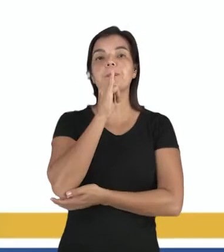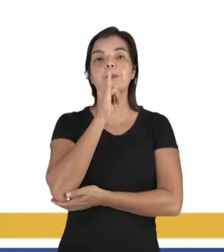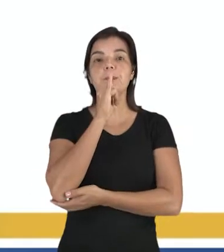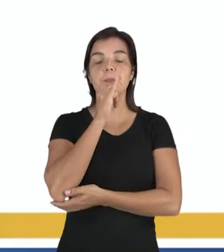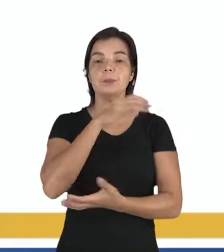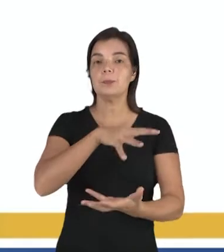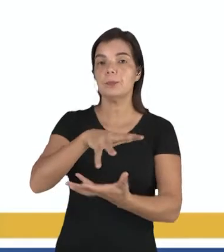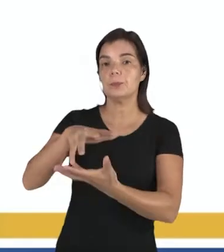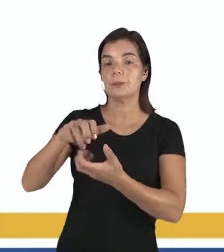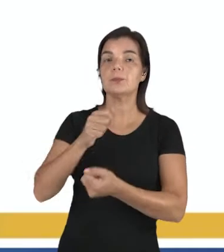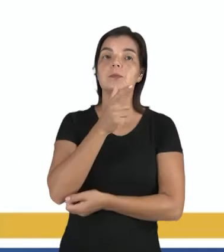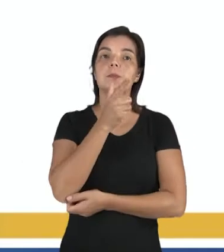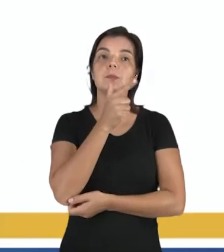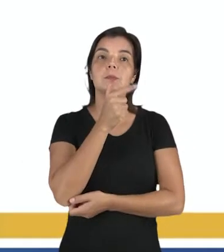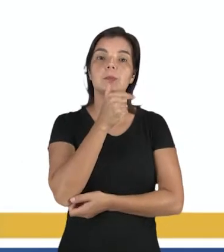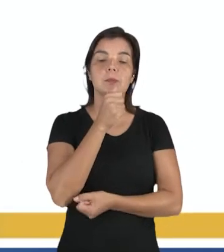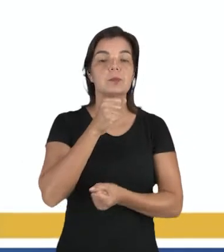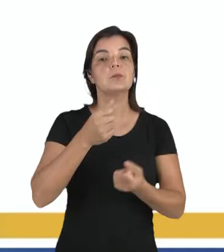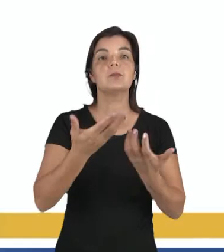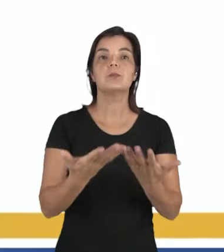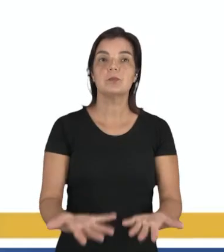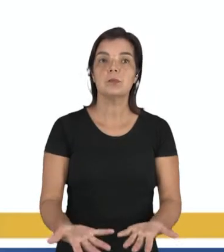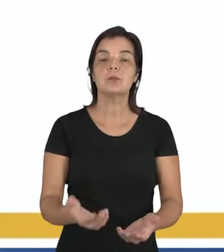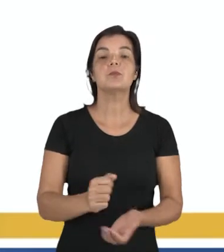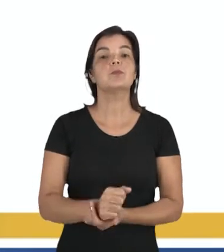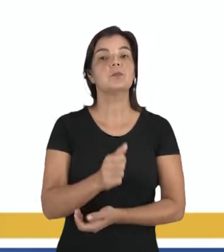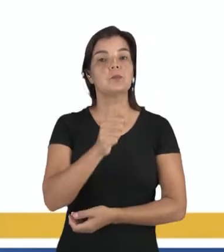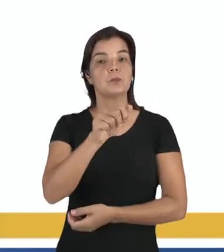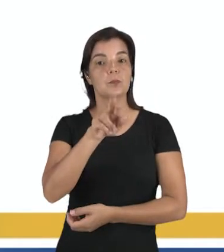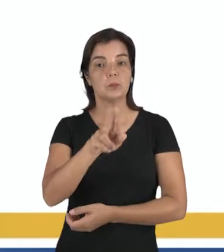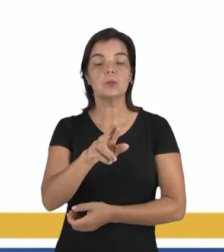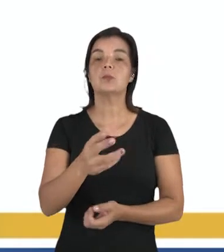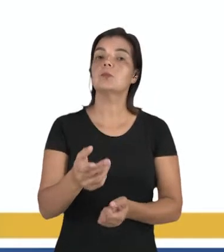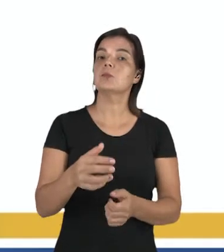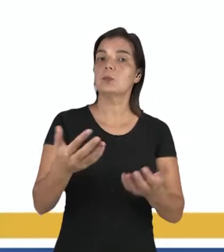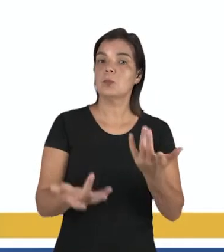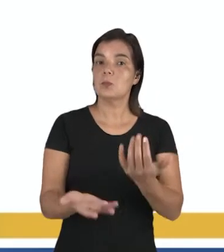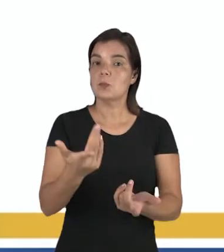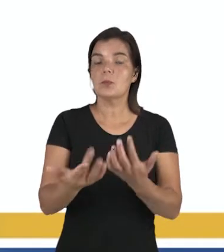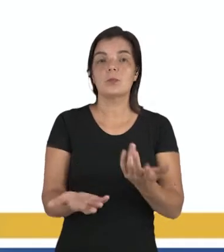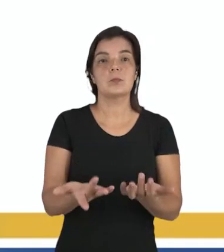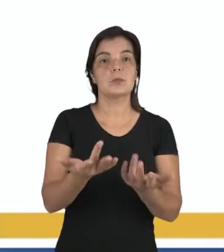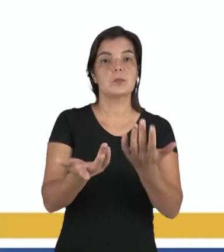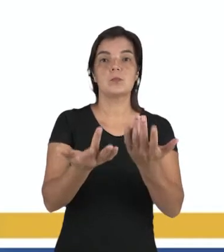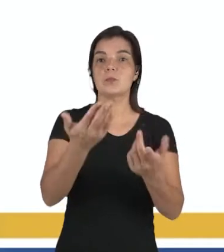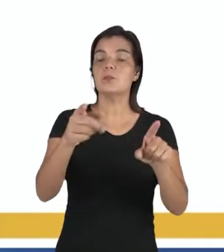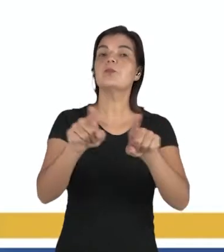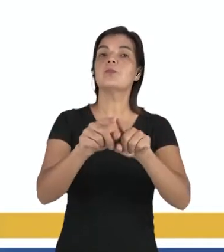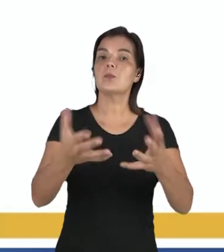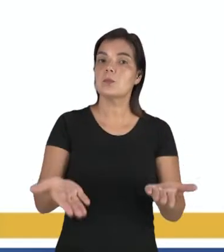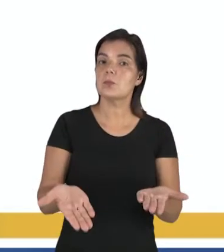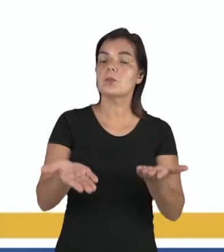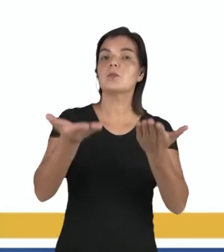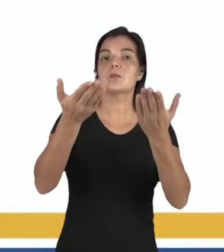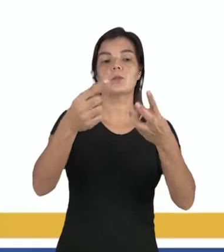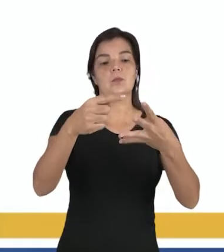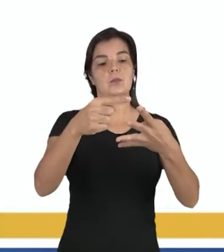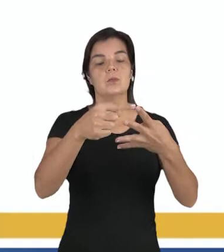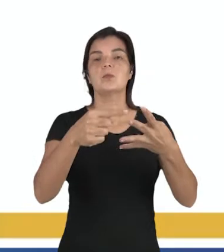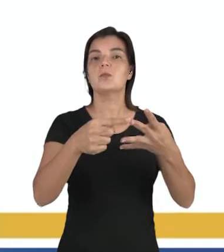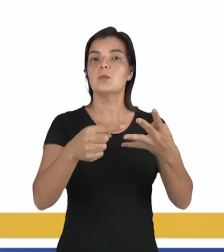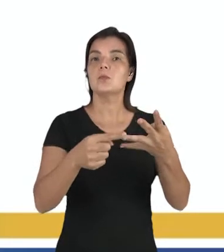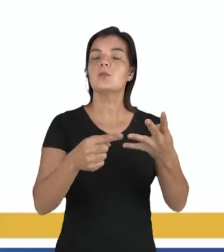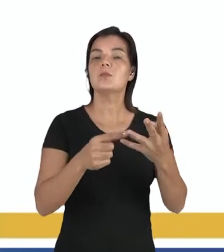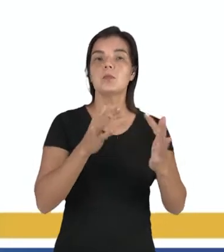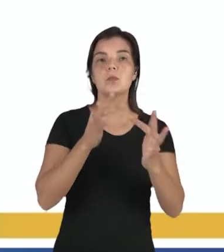a terra e a água tendem para baixo, o ar e o fogo tendem para cima, o que é uma teoria que deriva da teoria dos 4 elementos. É uma física